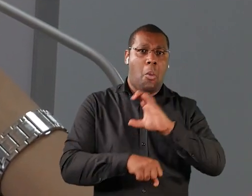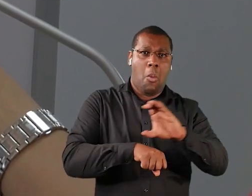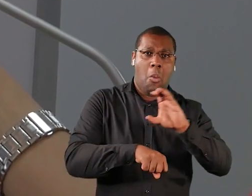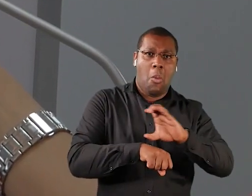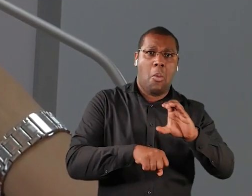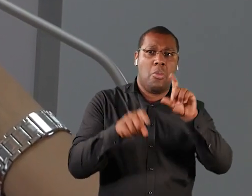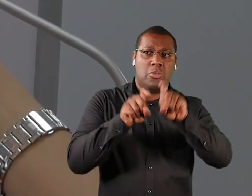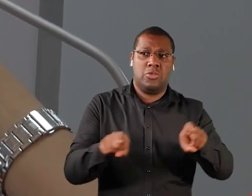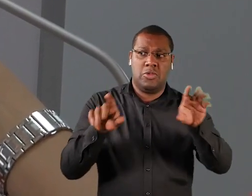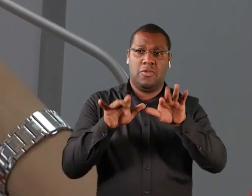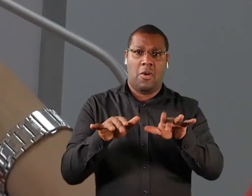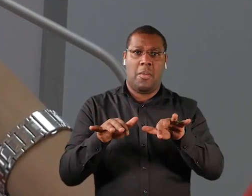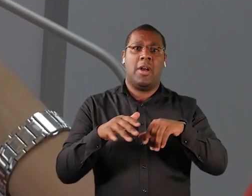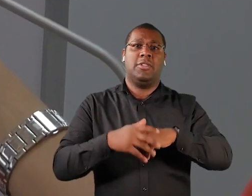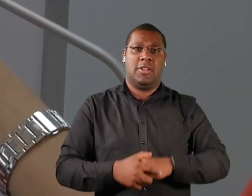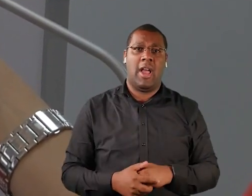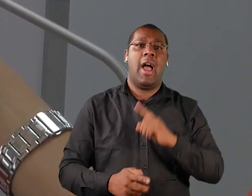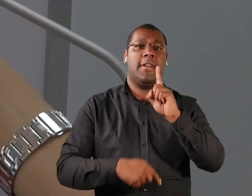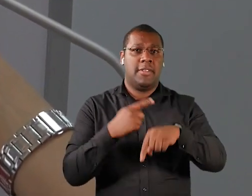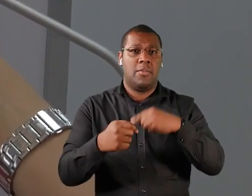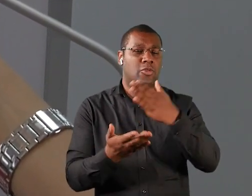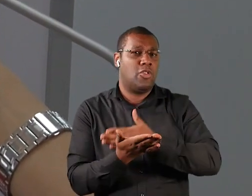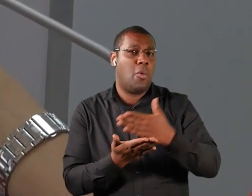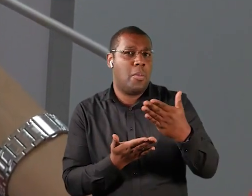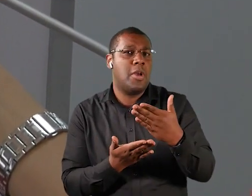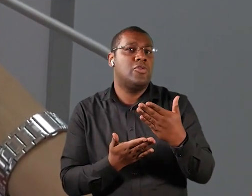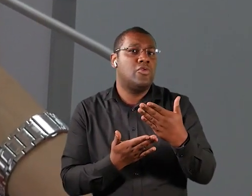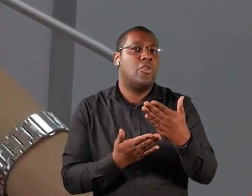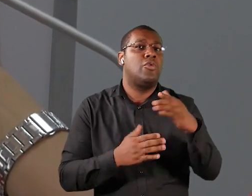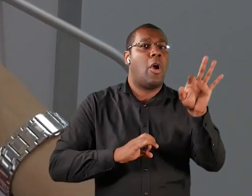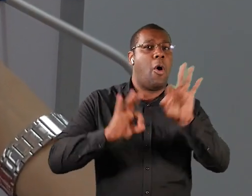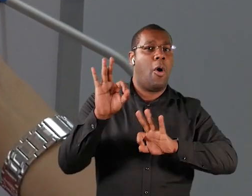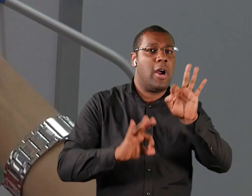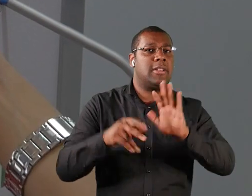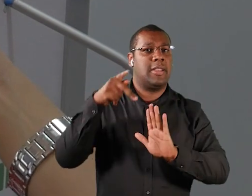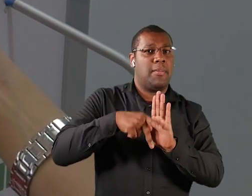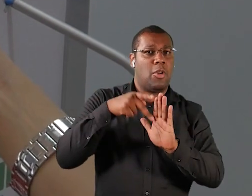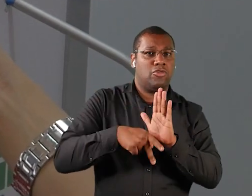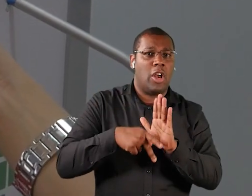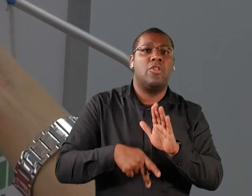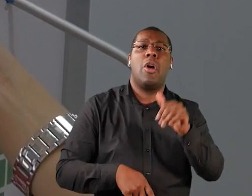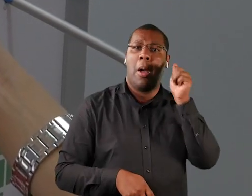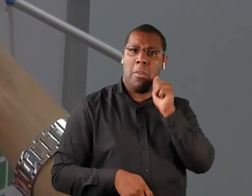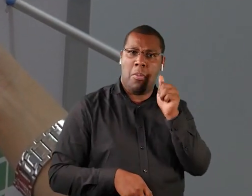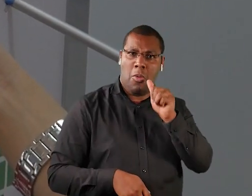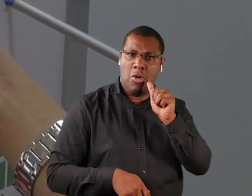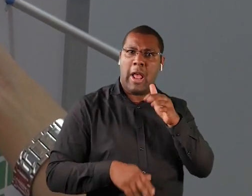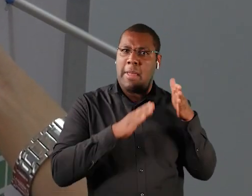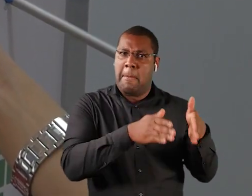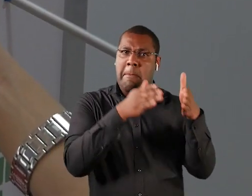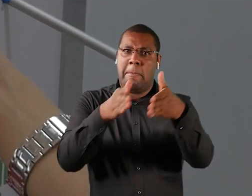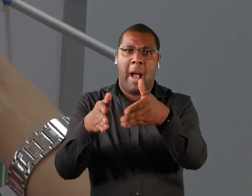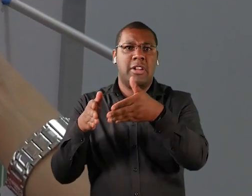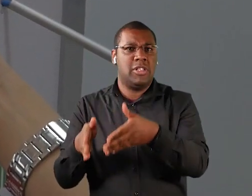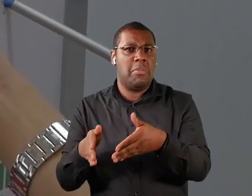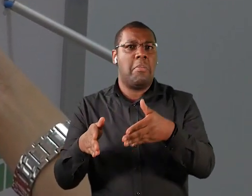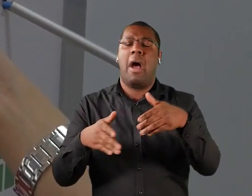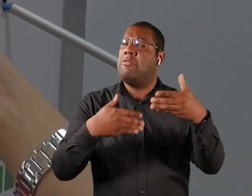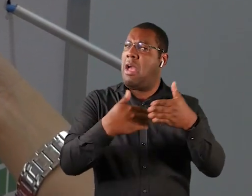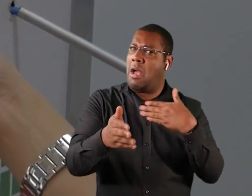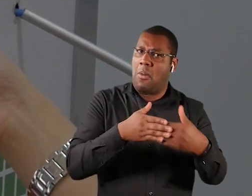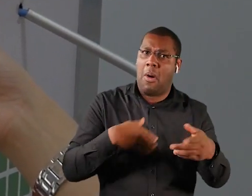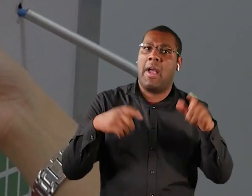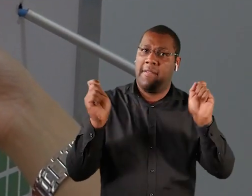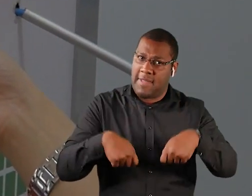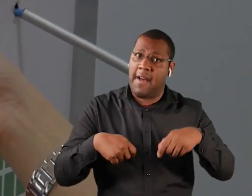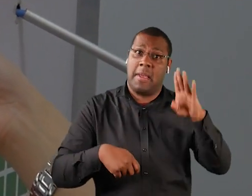informática. E a partir daí a gente começou a trabalhar a temática de que as meninas tinham condições de estarem em qualquer lugar que elas quisessem, né? Principalmente